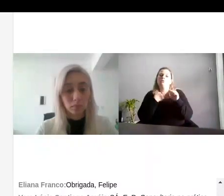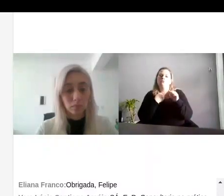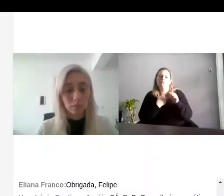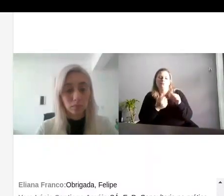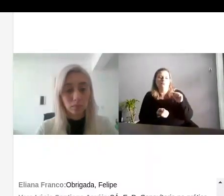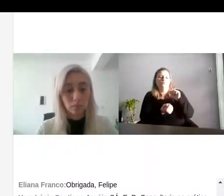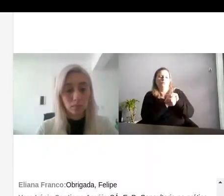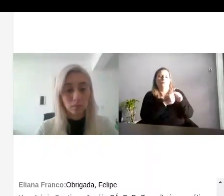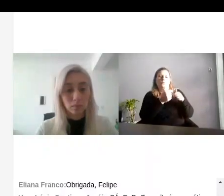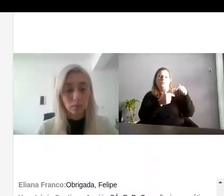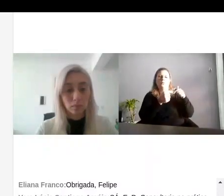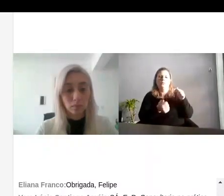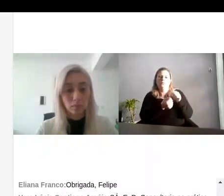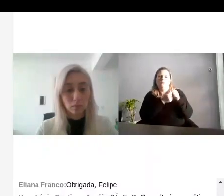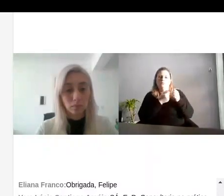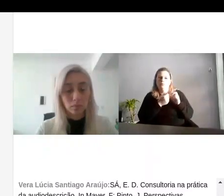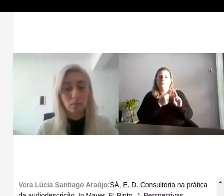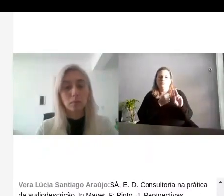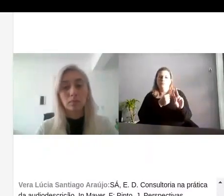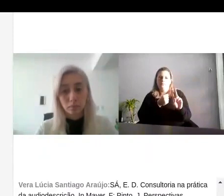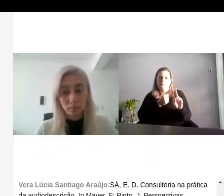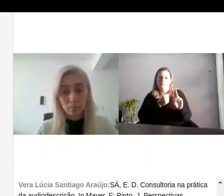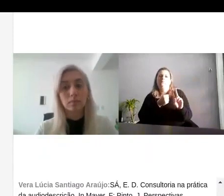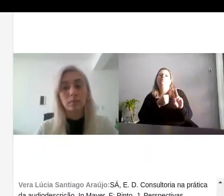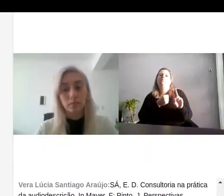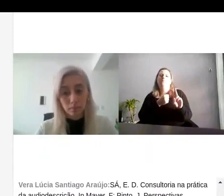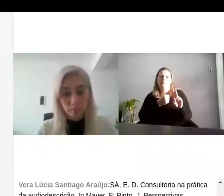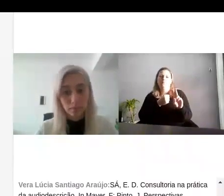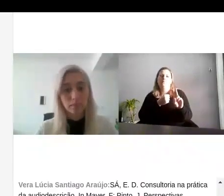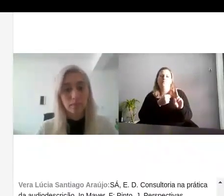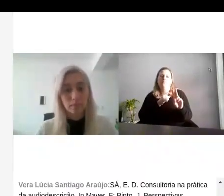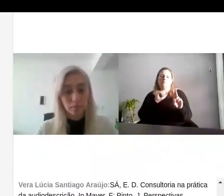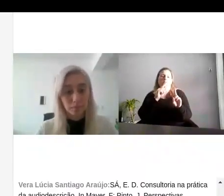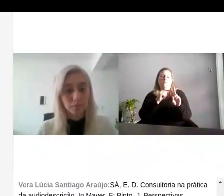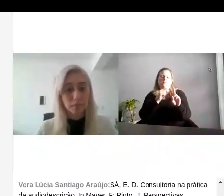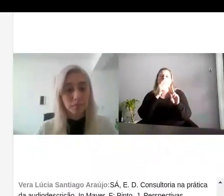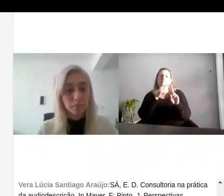outras duas perguntas eu posso responder de uma vez só, porque elas são quase a mesma coisa.